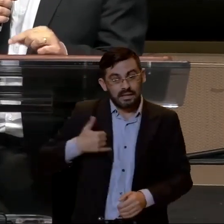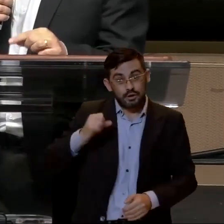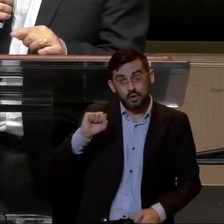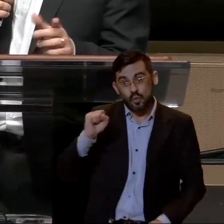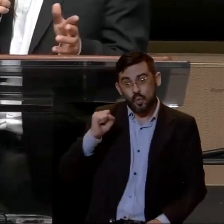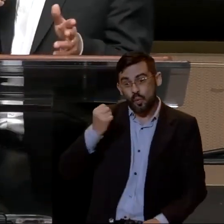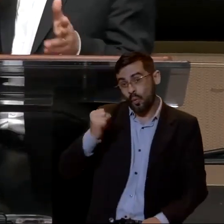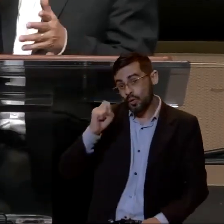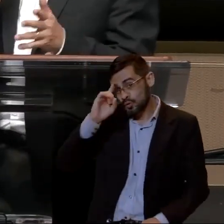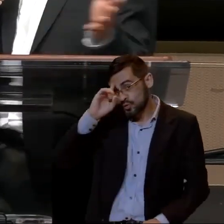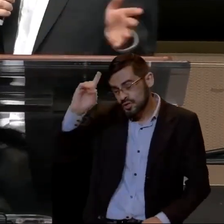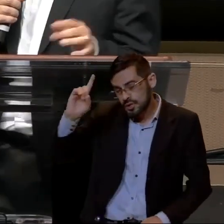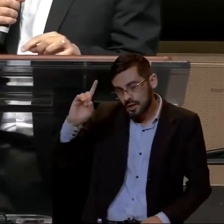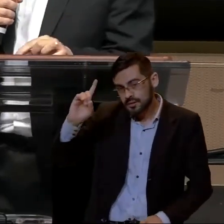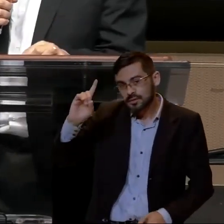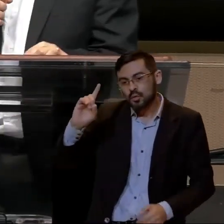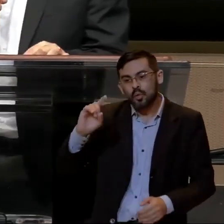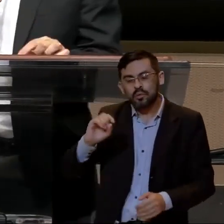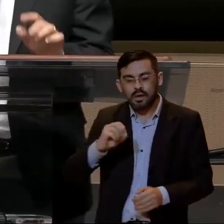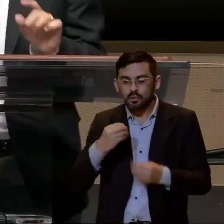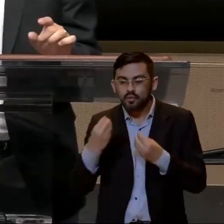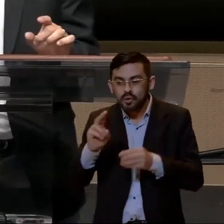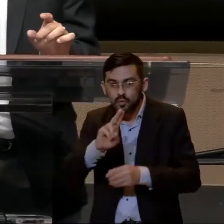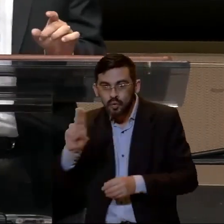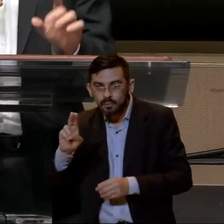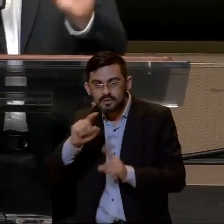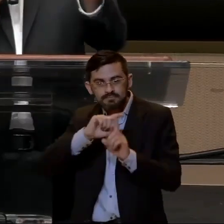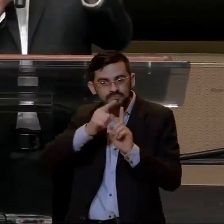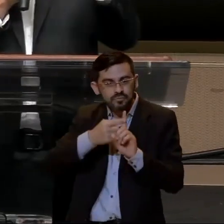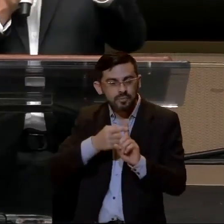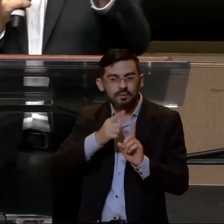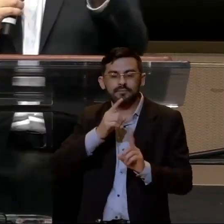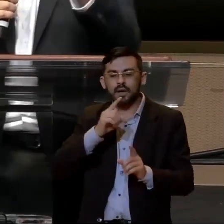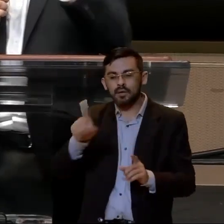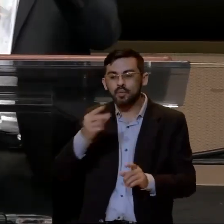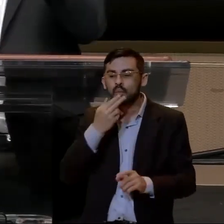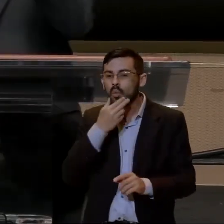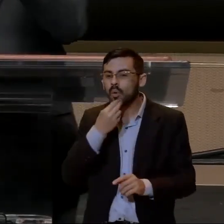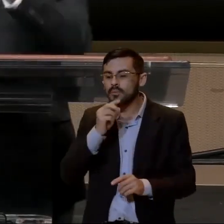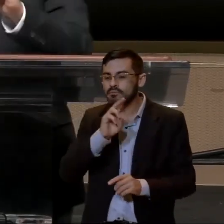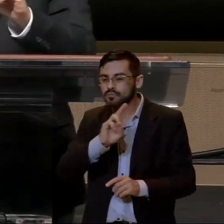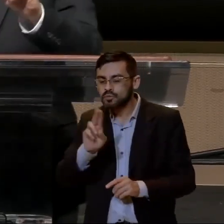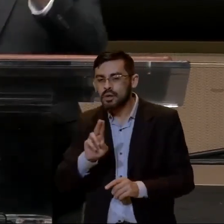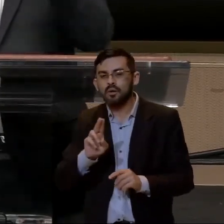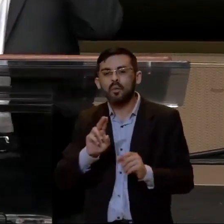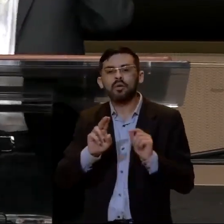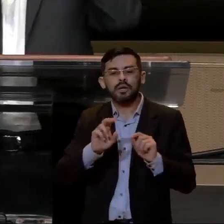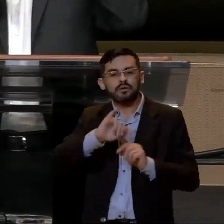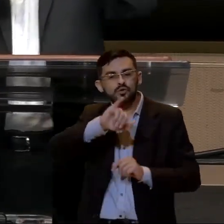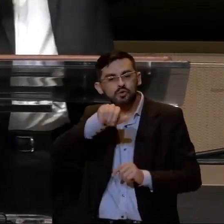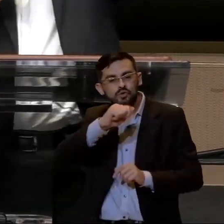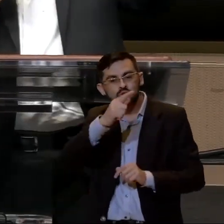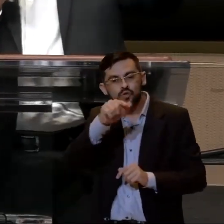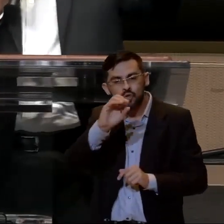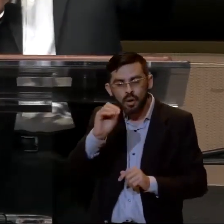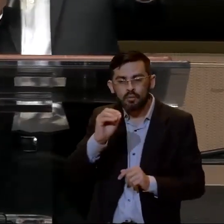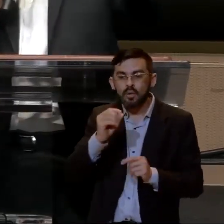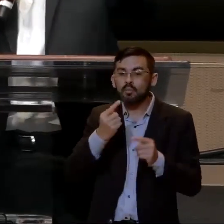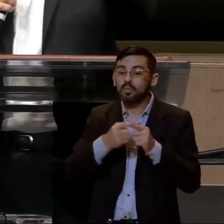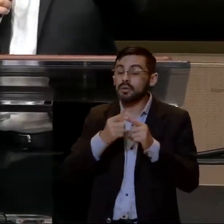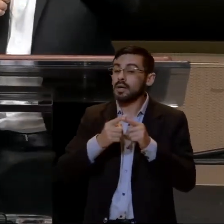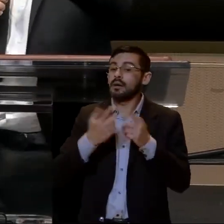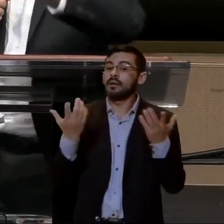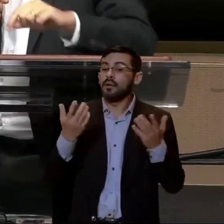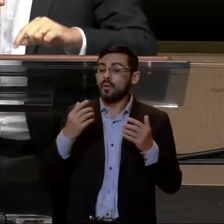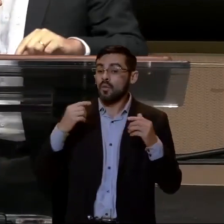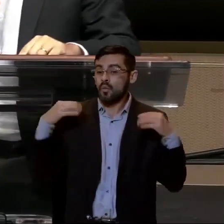e queriam dar o nome do pai, de Zacarias. Mas a sua mãe disse: não, o nome dele vai ser João, porque o anjo tinha dito